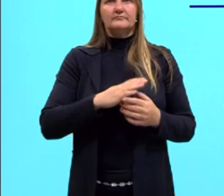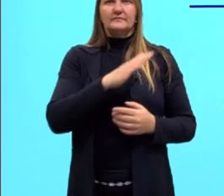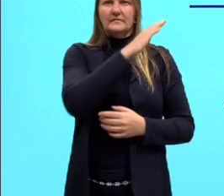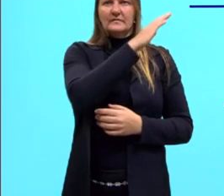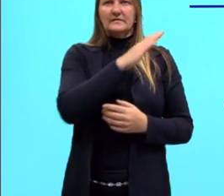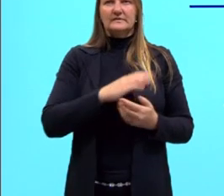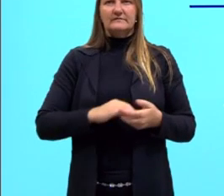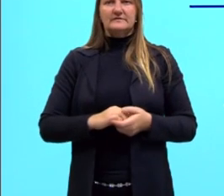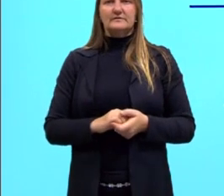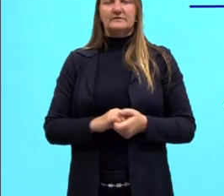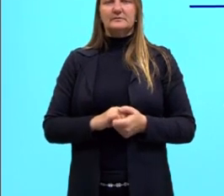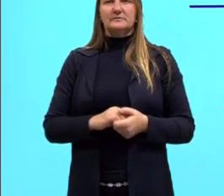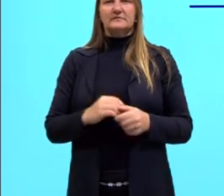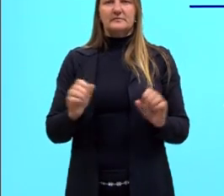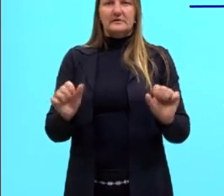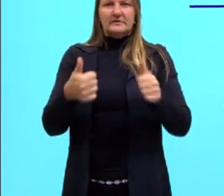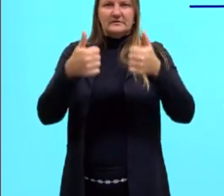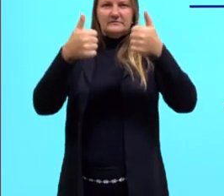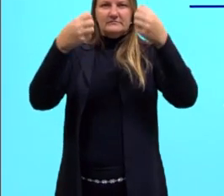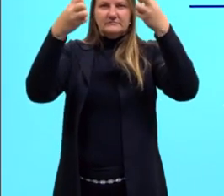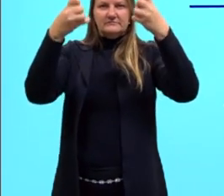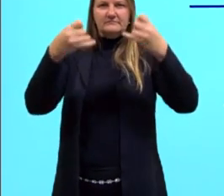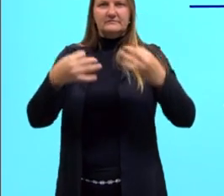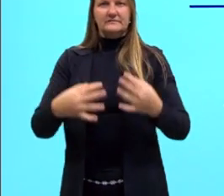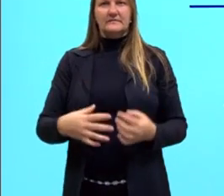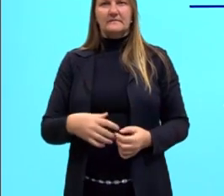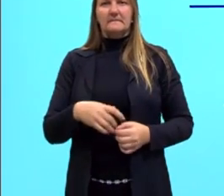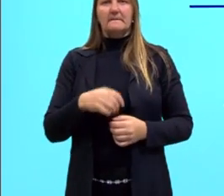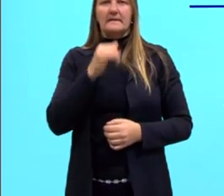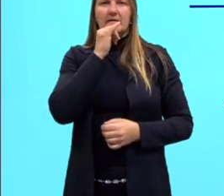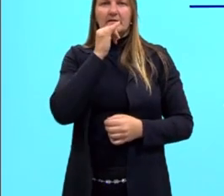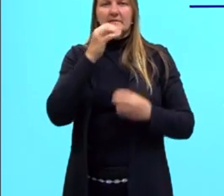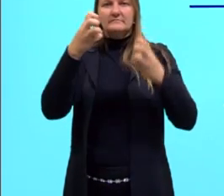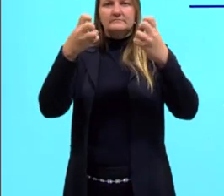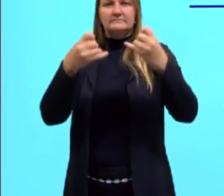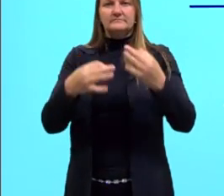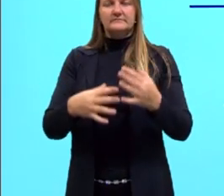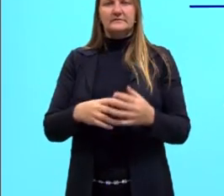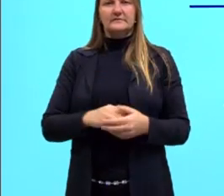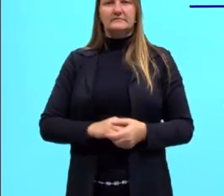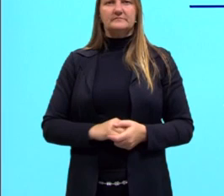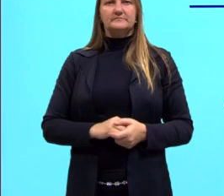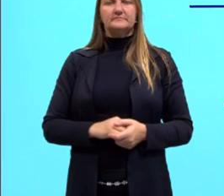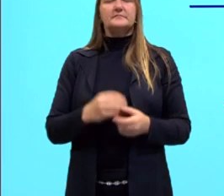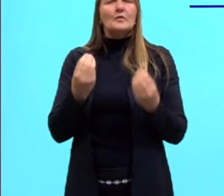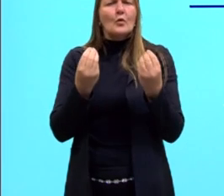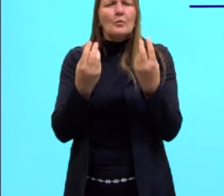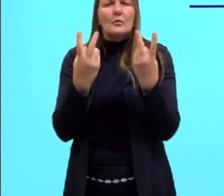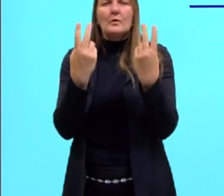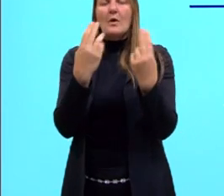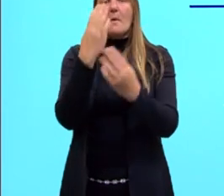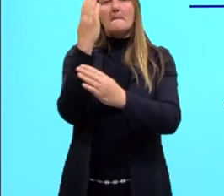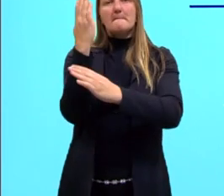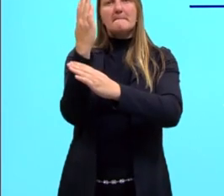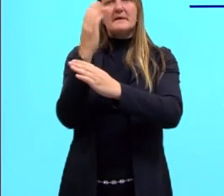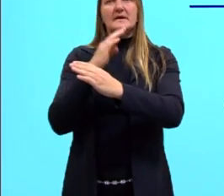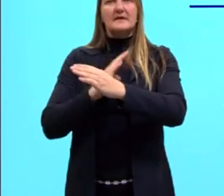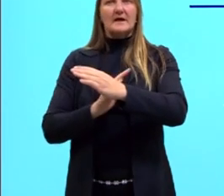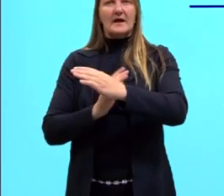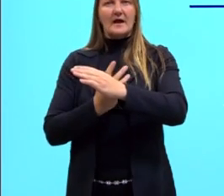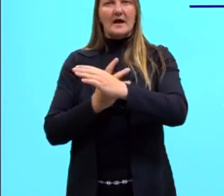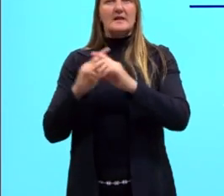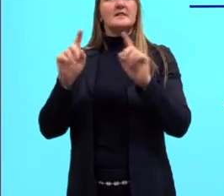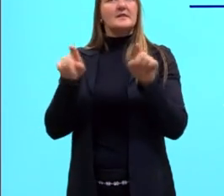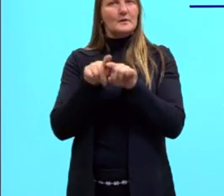possuem mesma medida aí G são congruentes assim como b&h